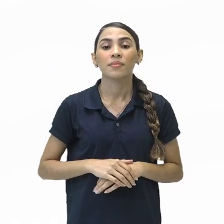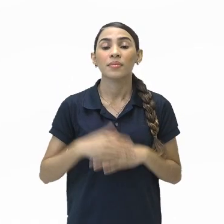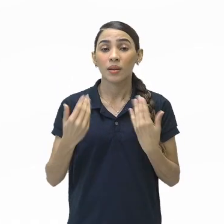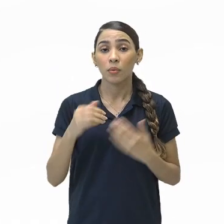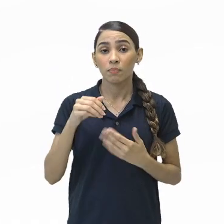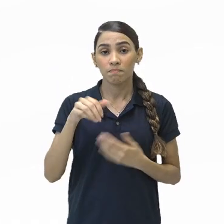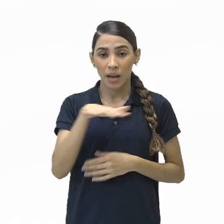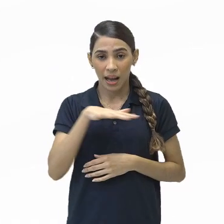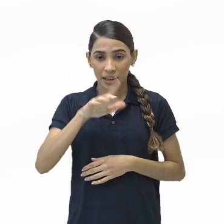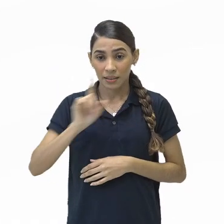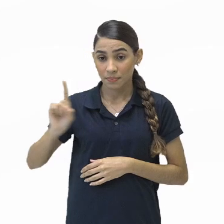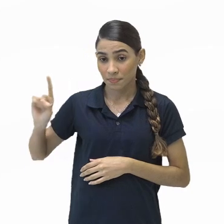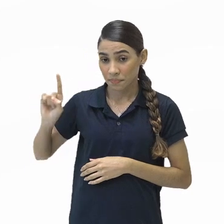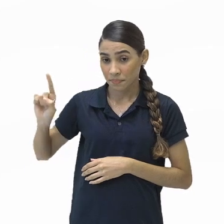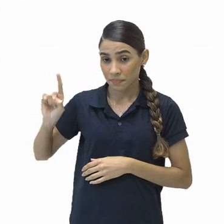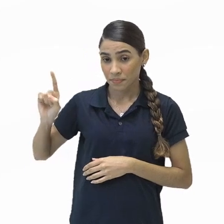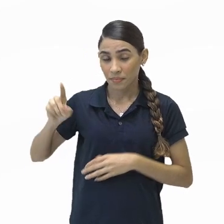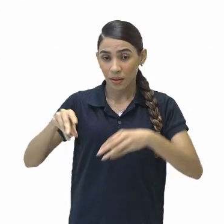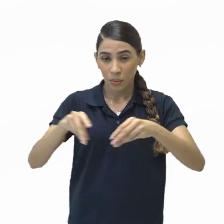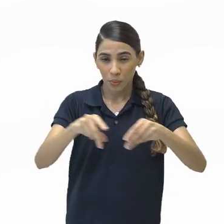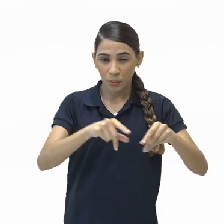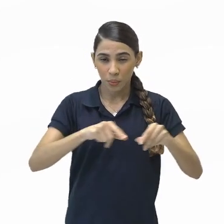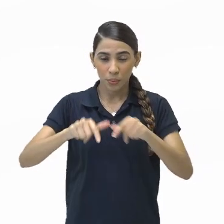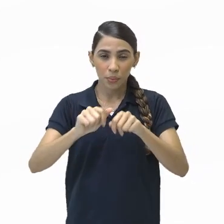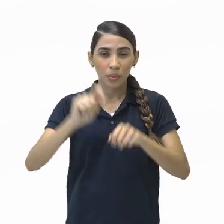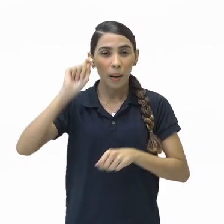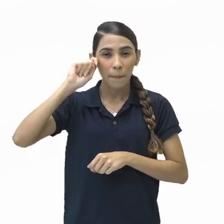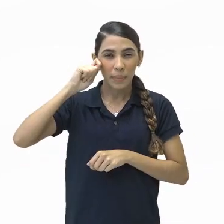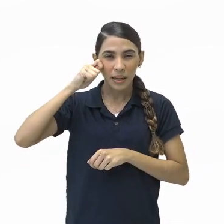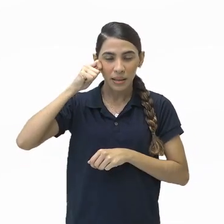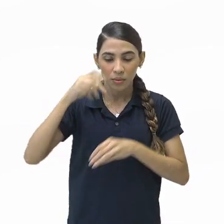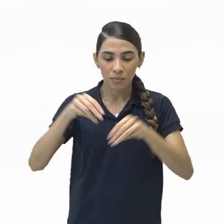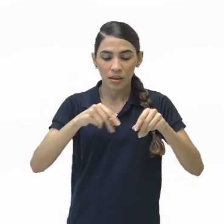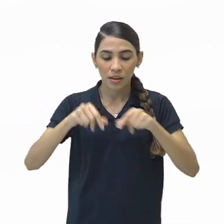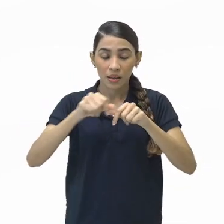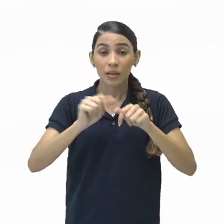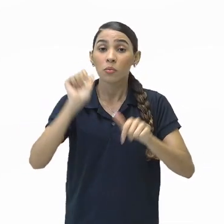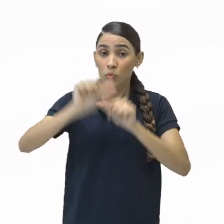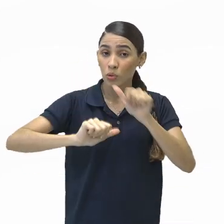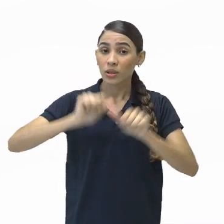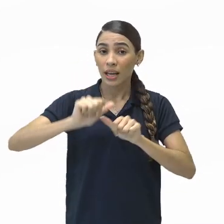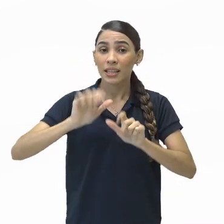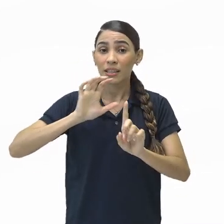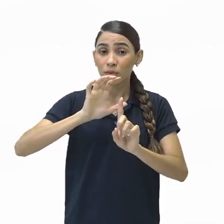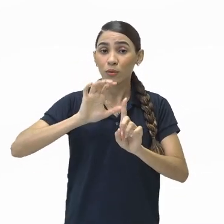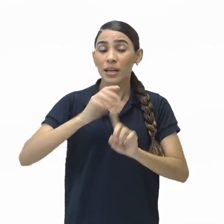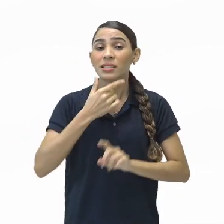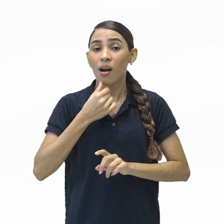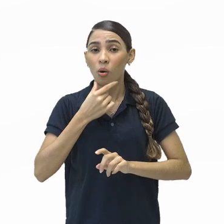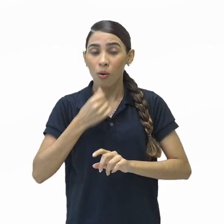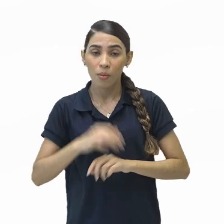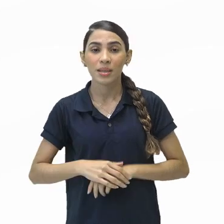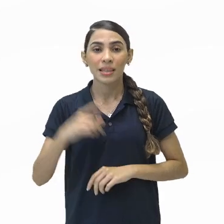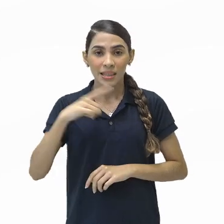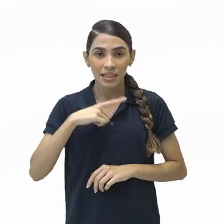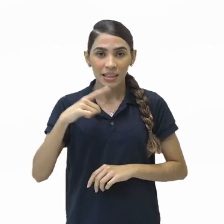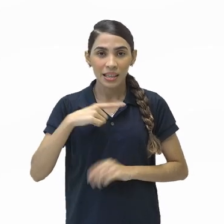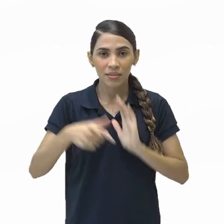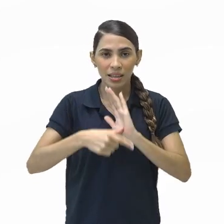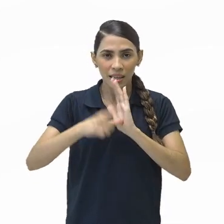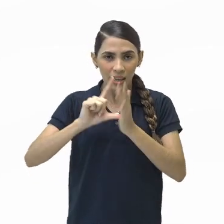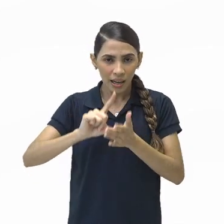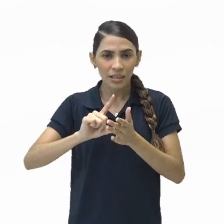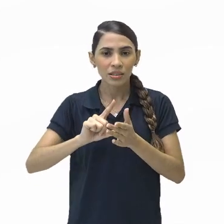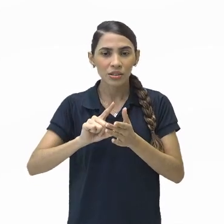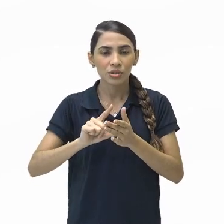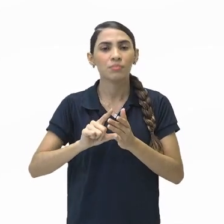que traz esse solo, né, essa parte aí do terreno que foi modificada pelo homem, que foi feito todo um trabalho ali para